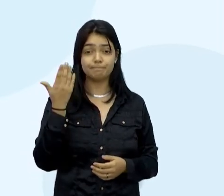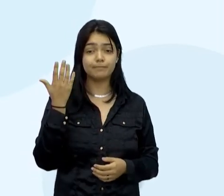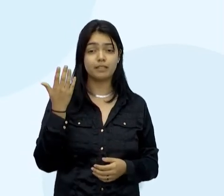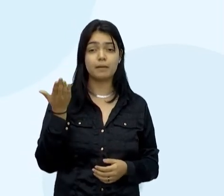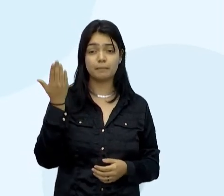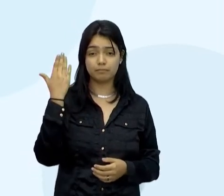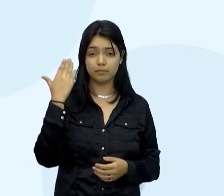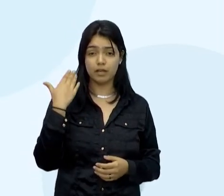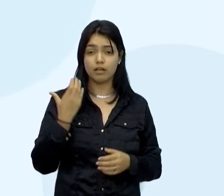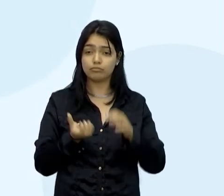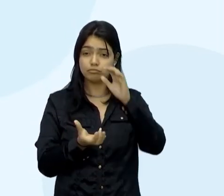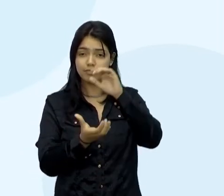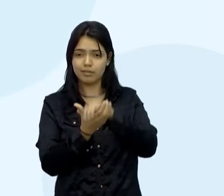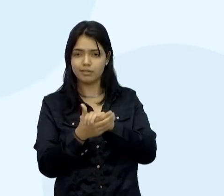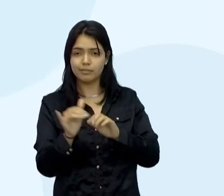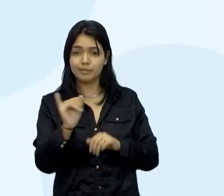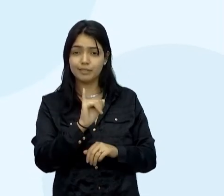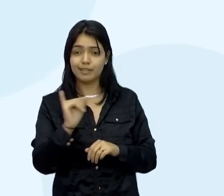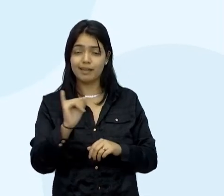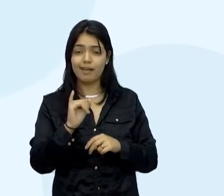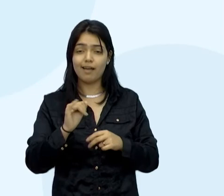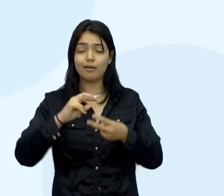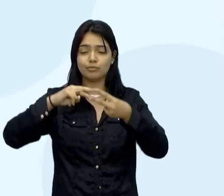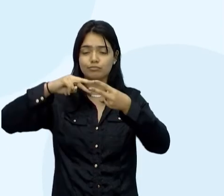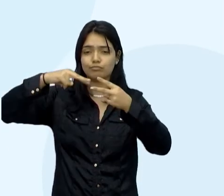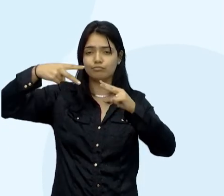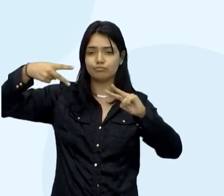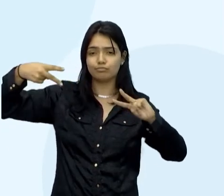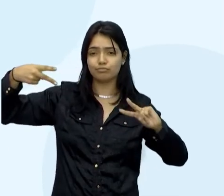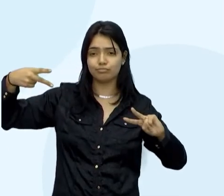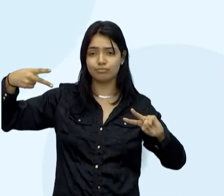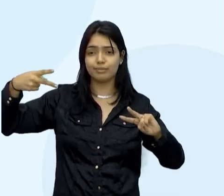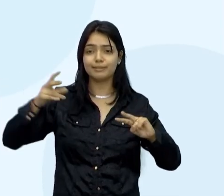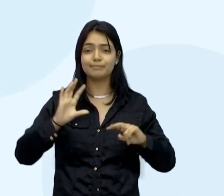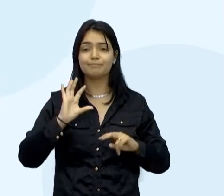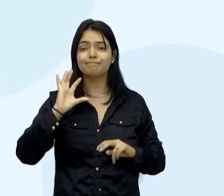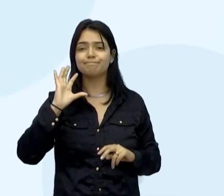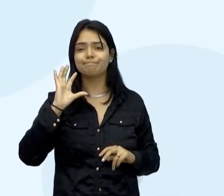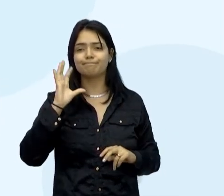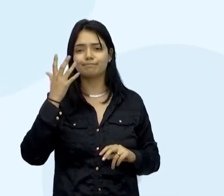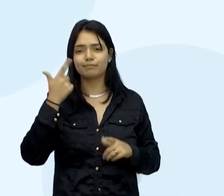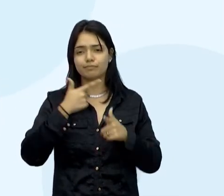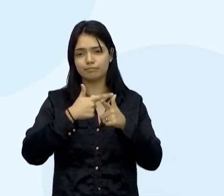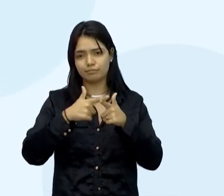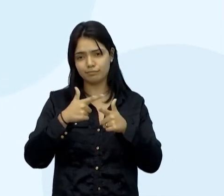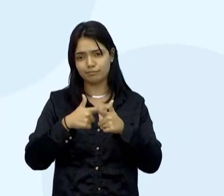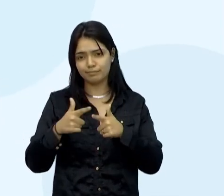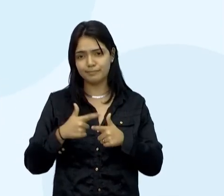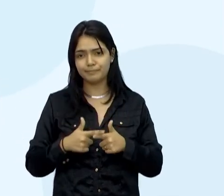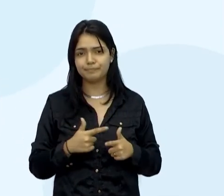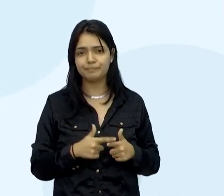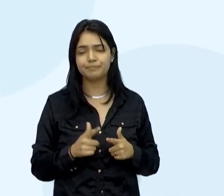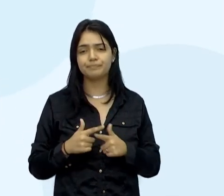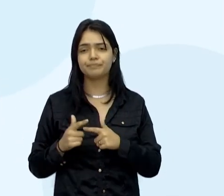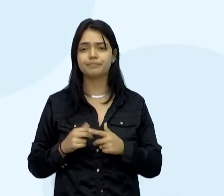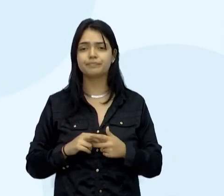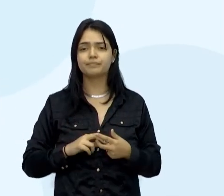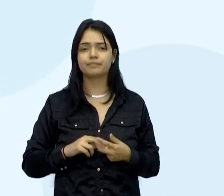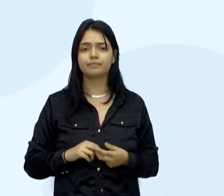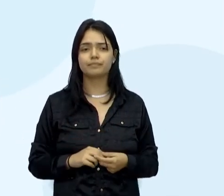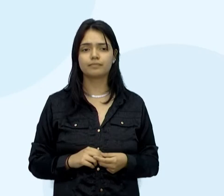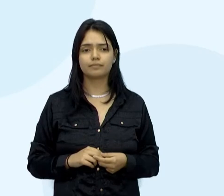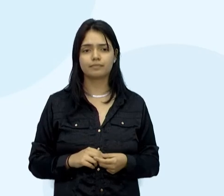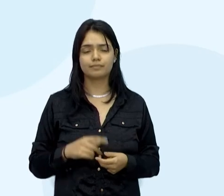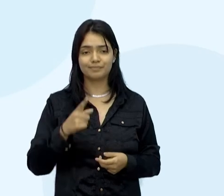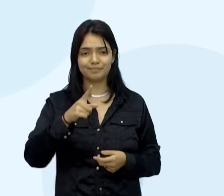levaram ao que a gente chama de deformidade equinovarus, que significa essa torção aqui,